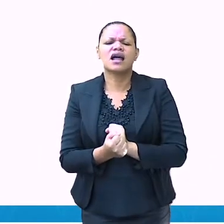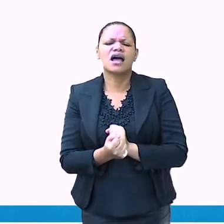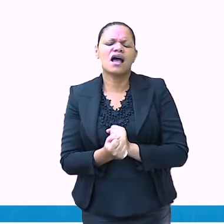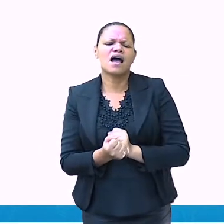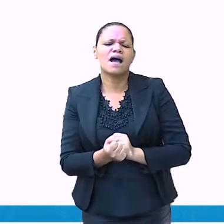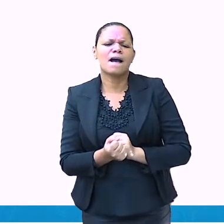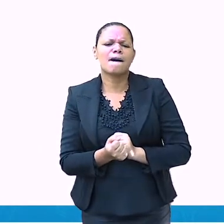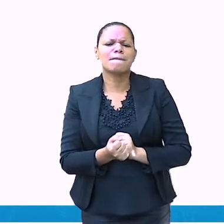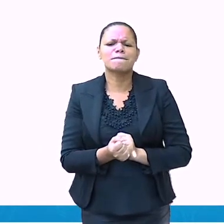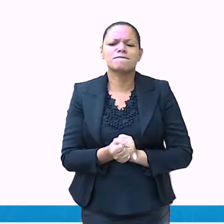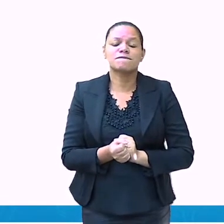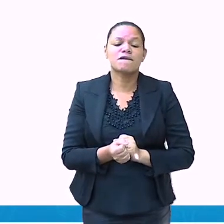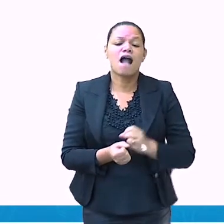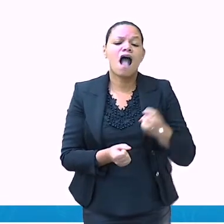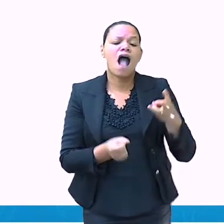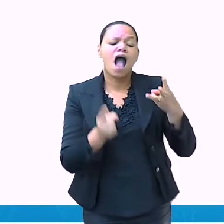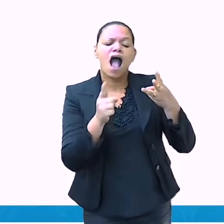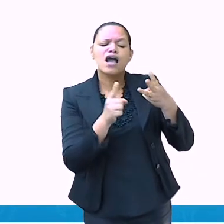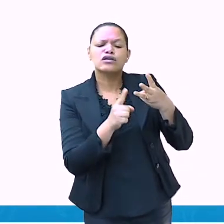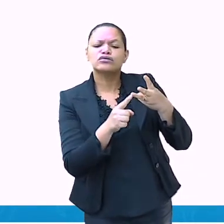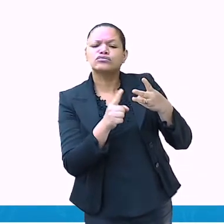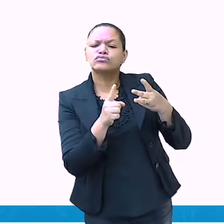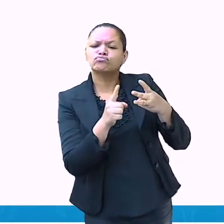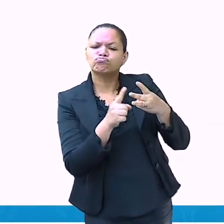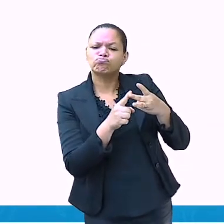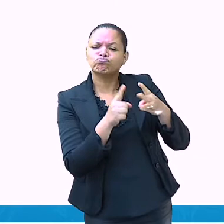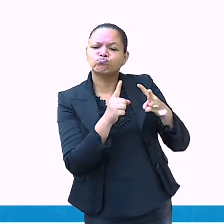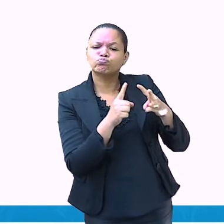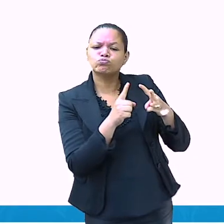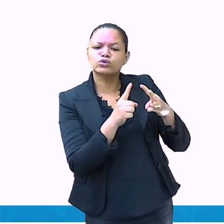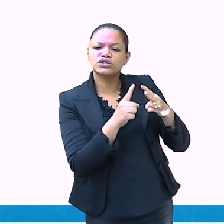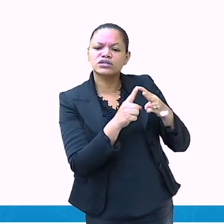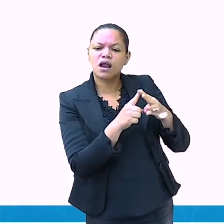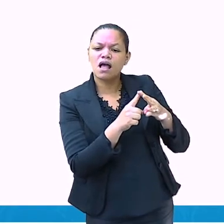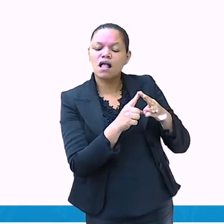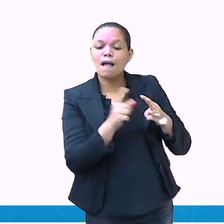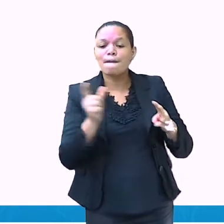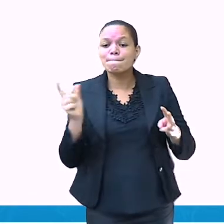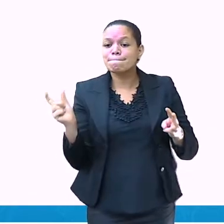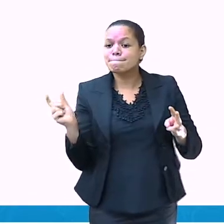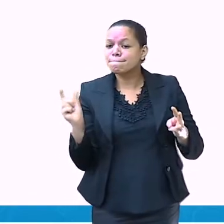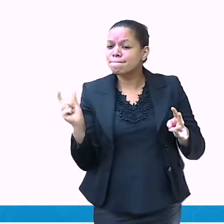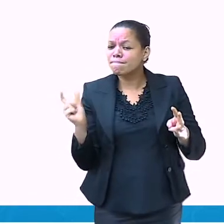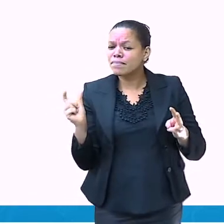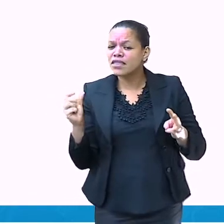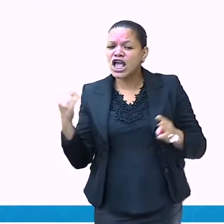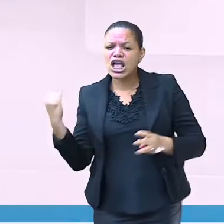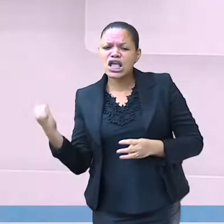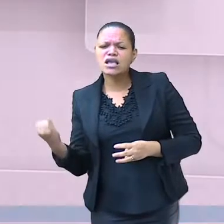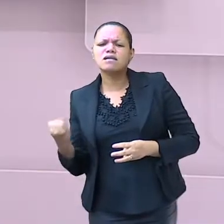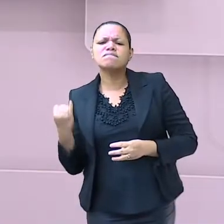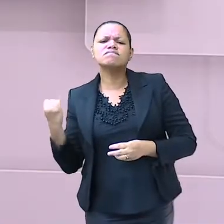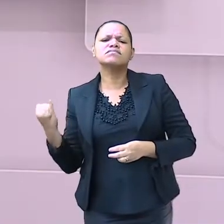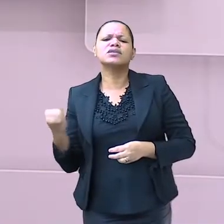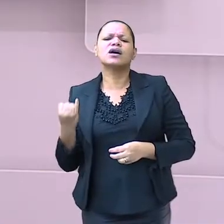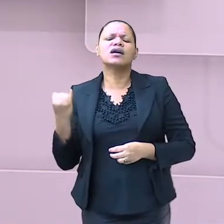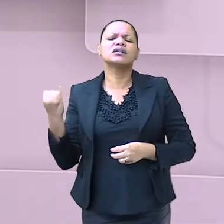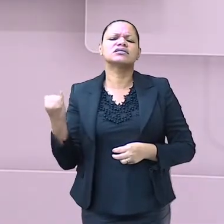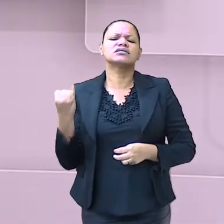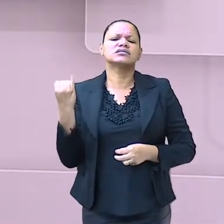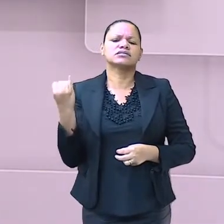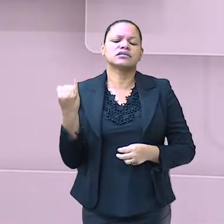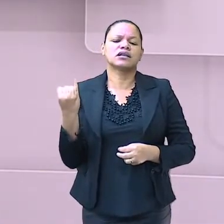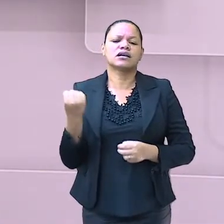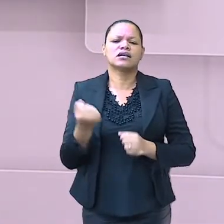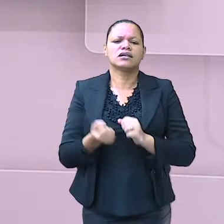by equality, justice and peace. Então, ele fala assim, eu espero